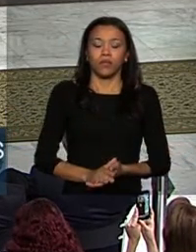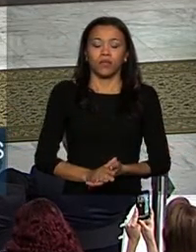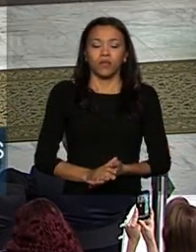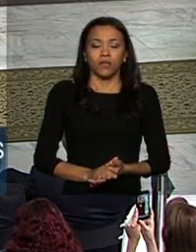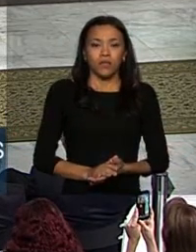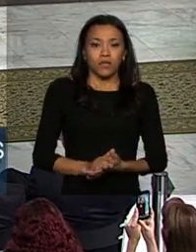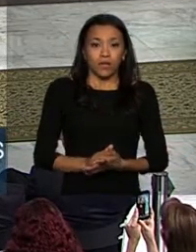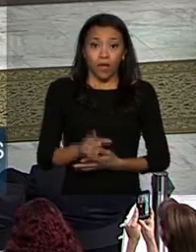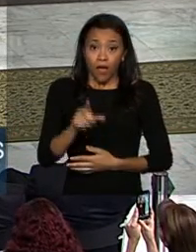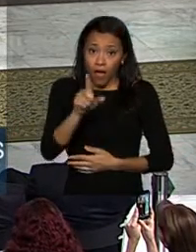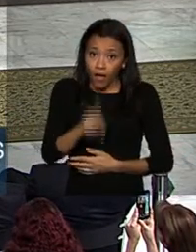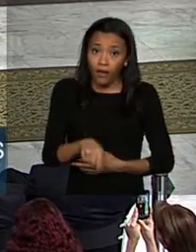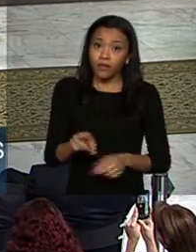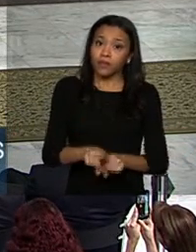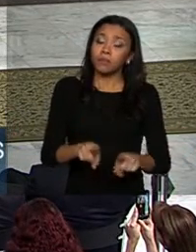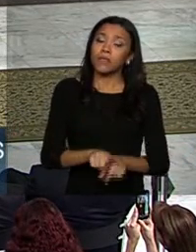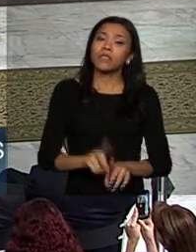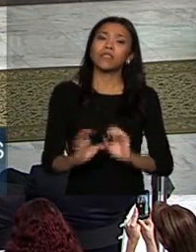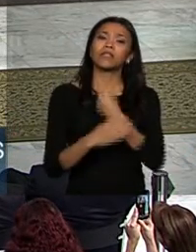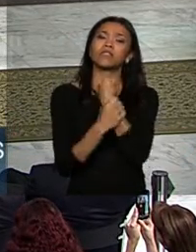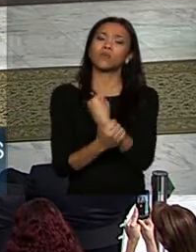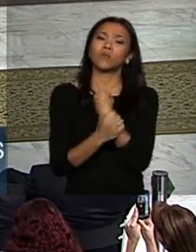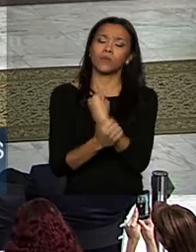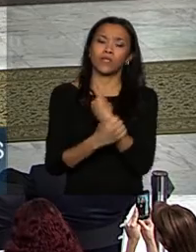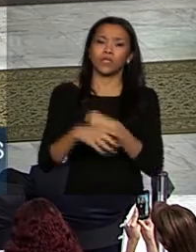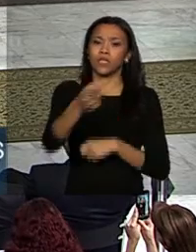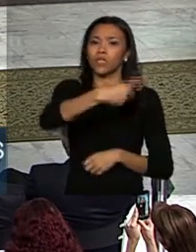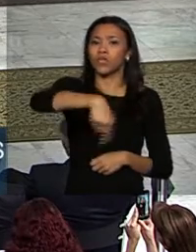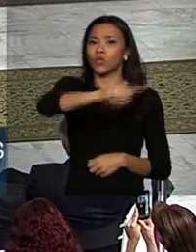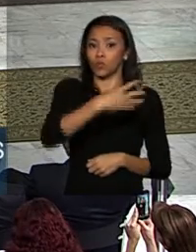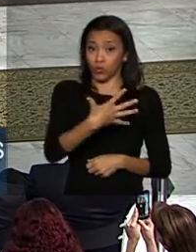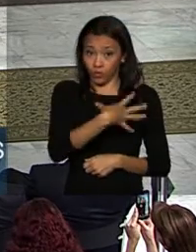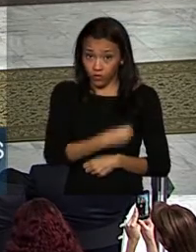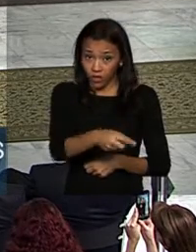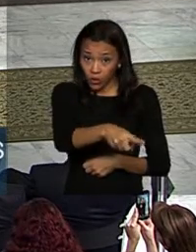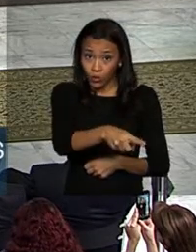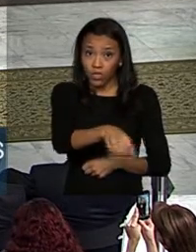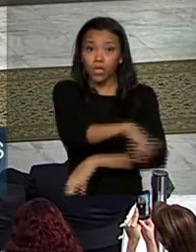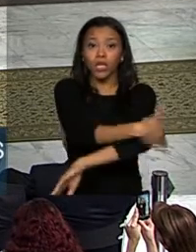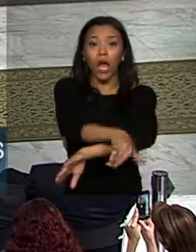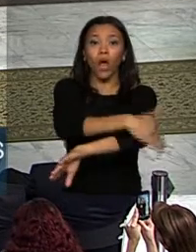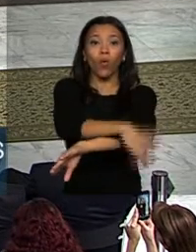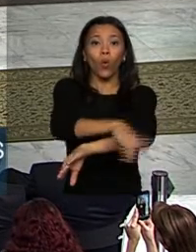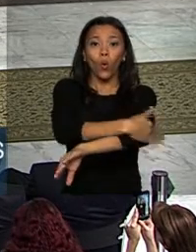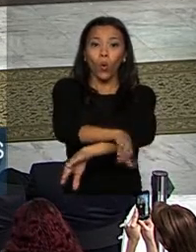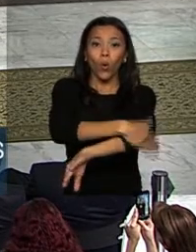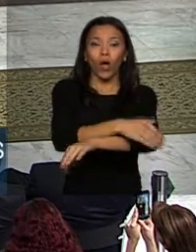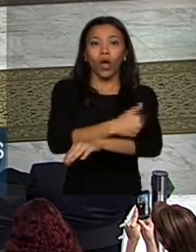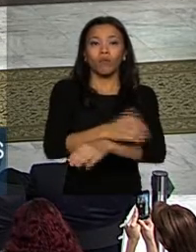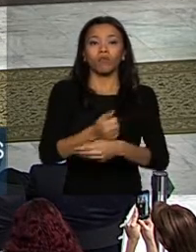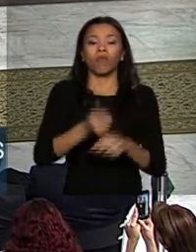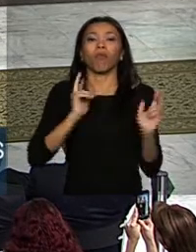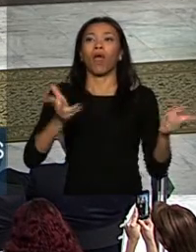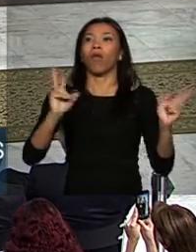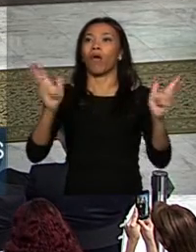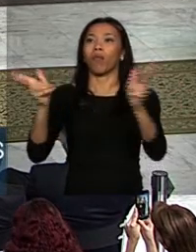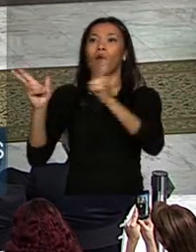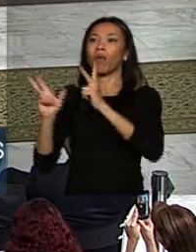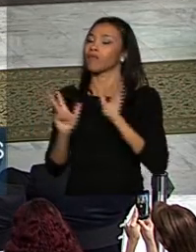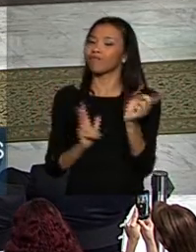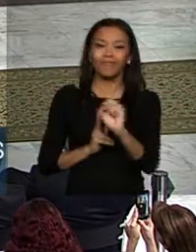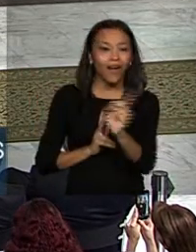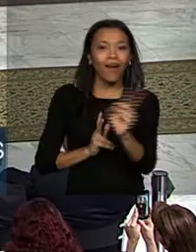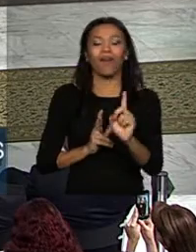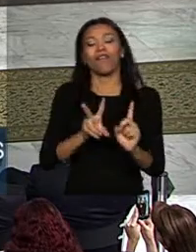Representa a garantia que os filhos não vão estar na rua e sim vão estar